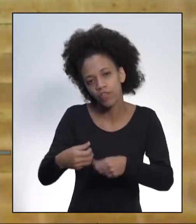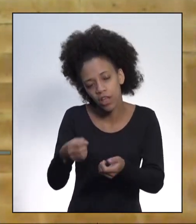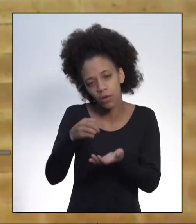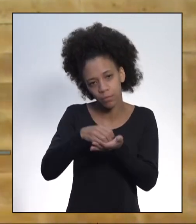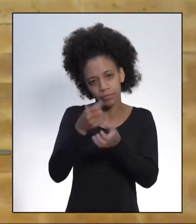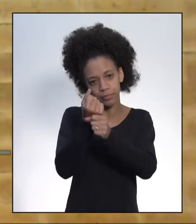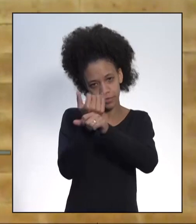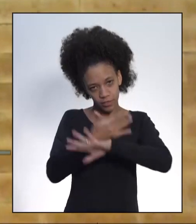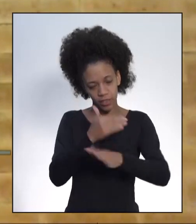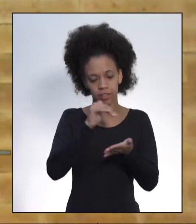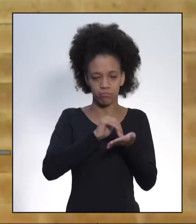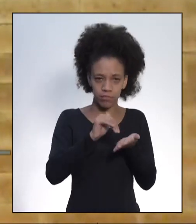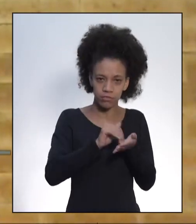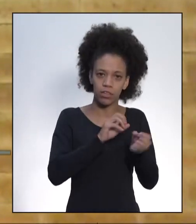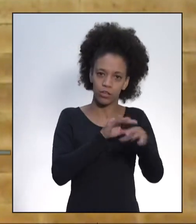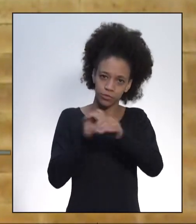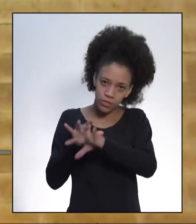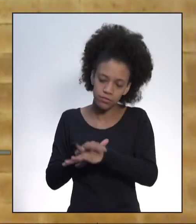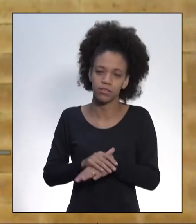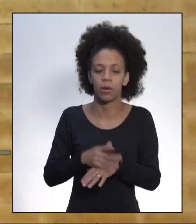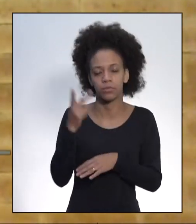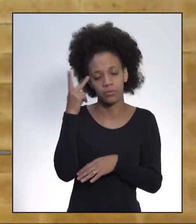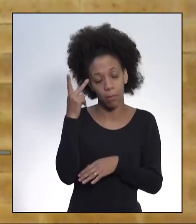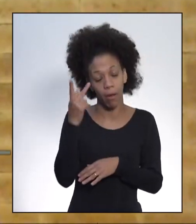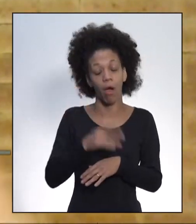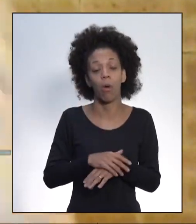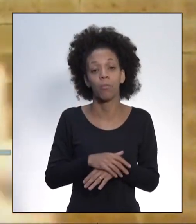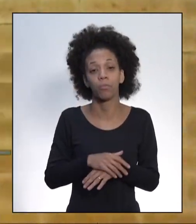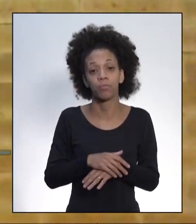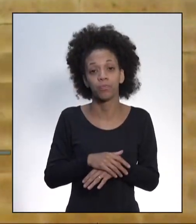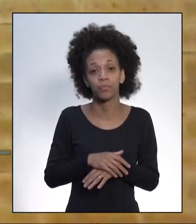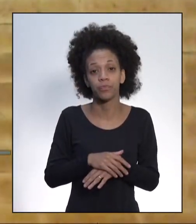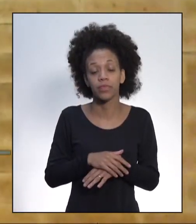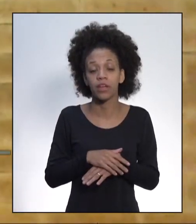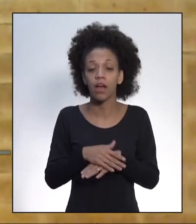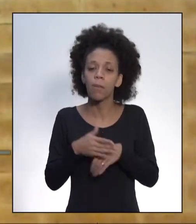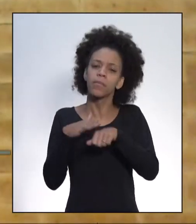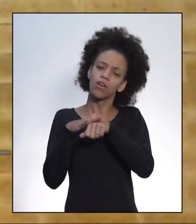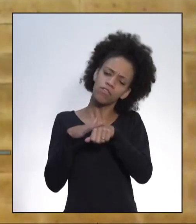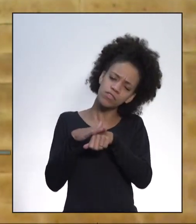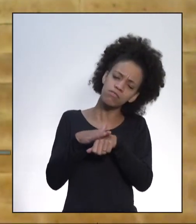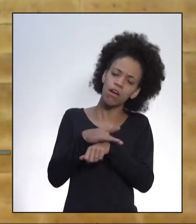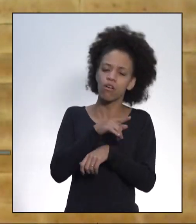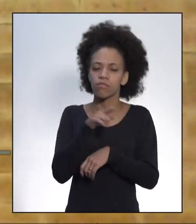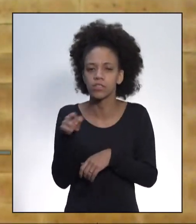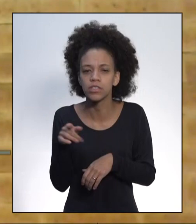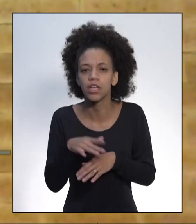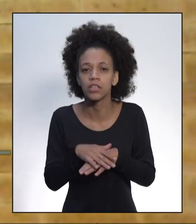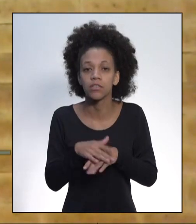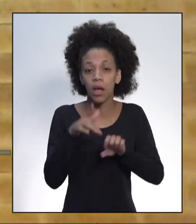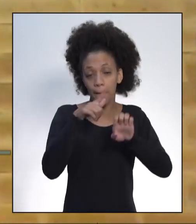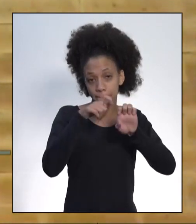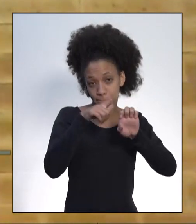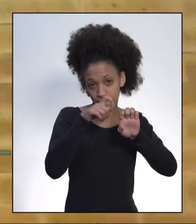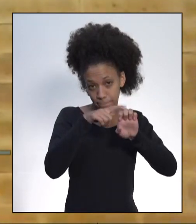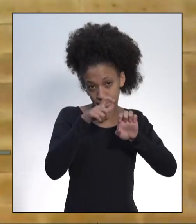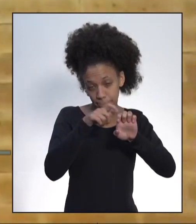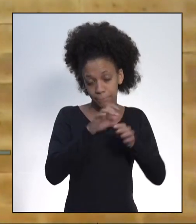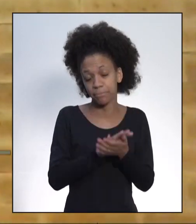pela Secretaria de Educação do Estado de São Paulo, para vir aqui conversar um pouquinho com vocês hoje sobre